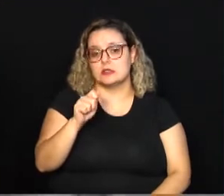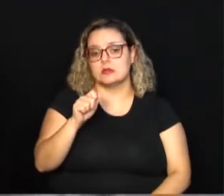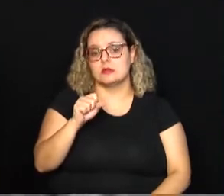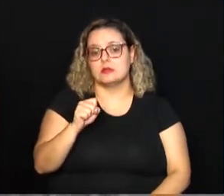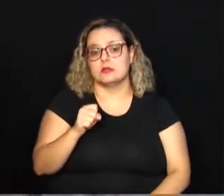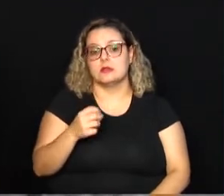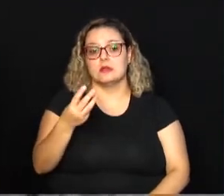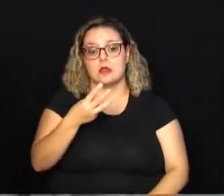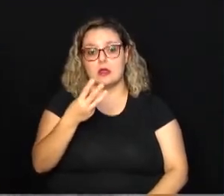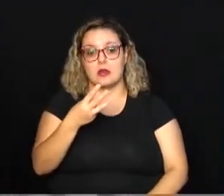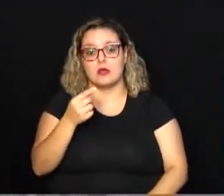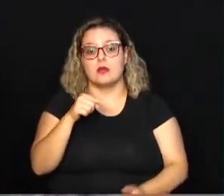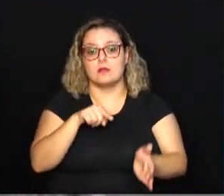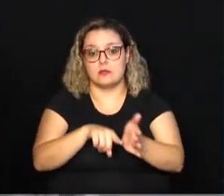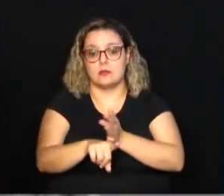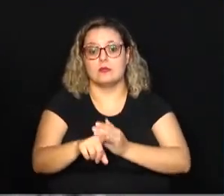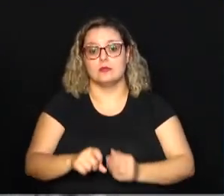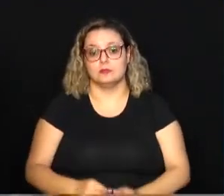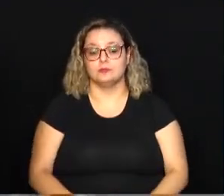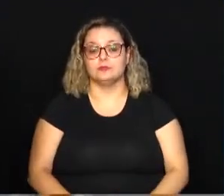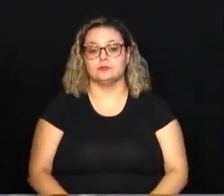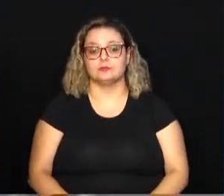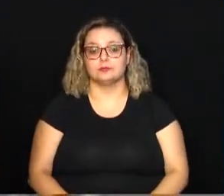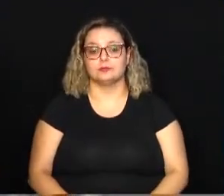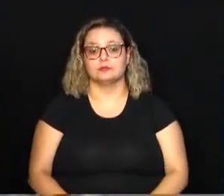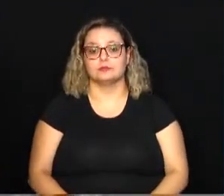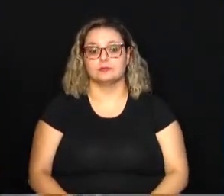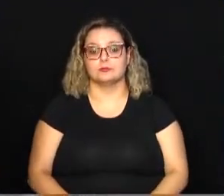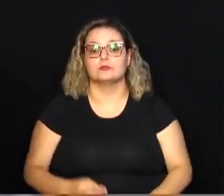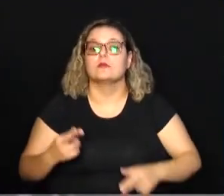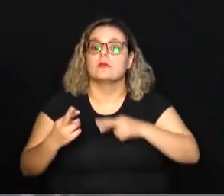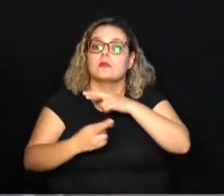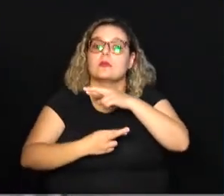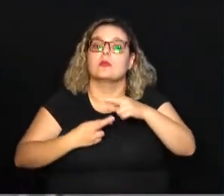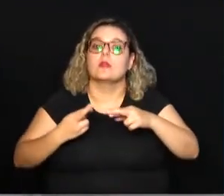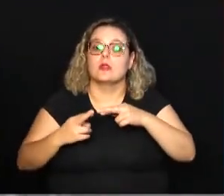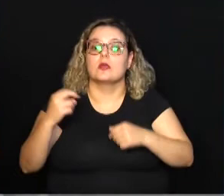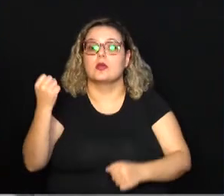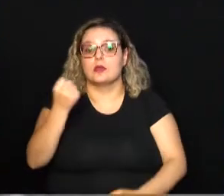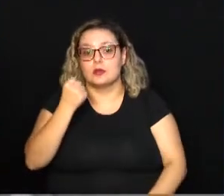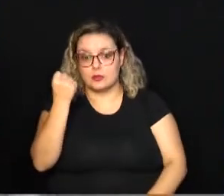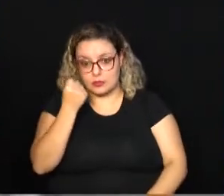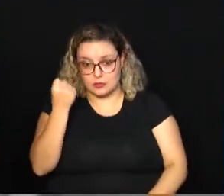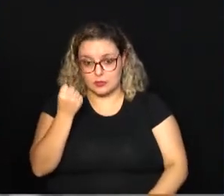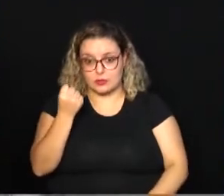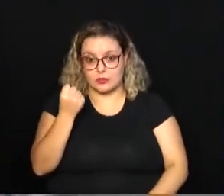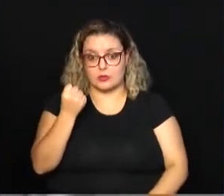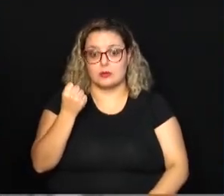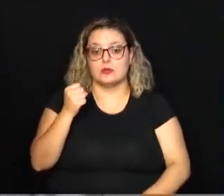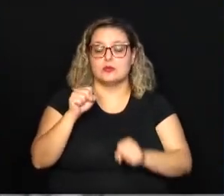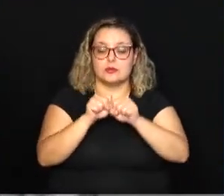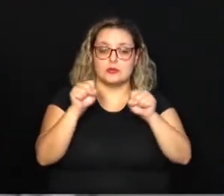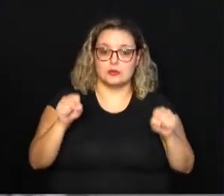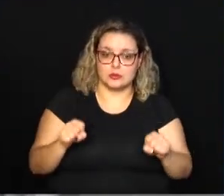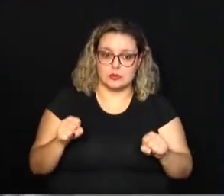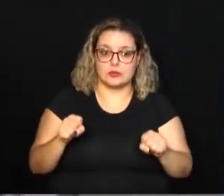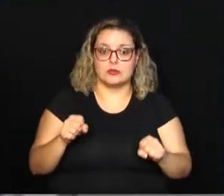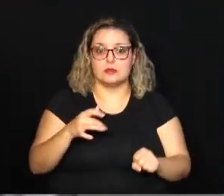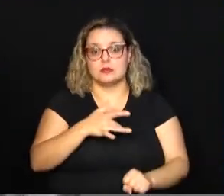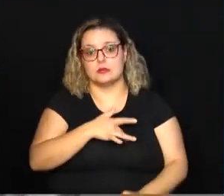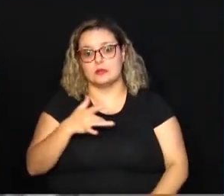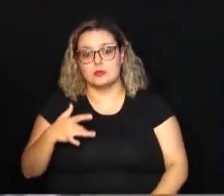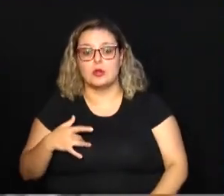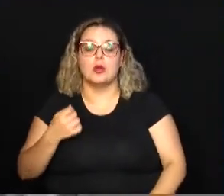é sobre a questão dessa relação entre agravamento do sistema de saúde, número de internações, número